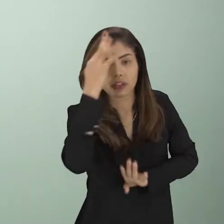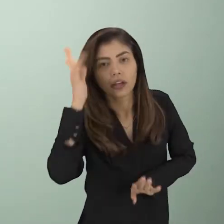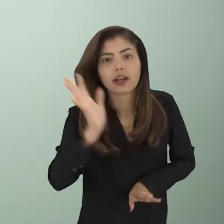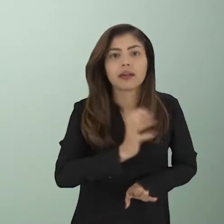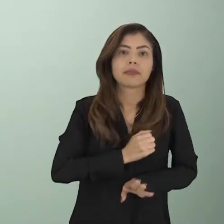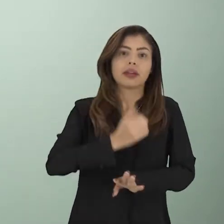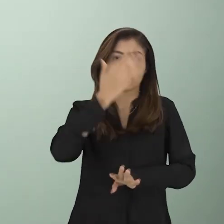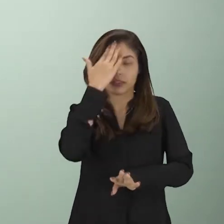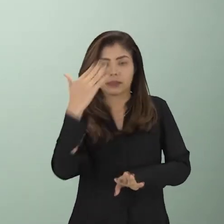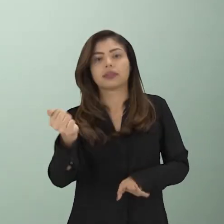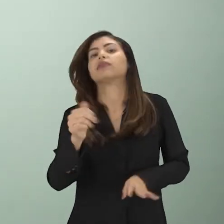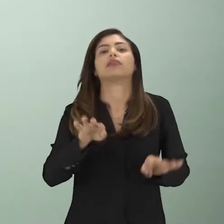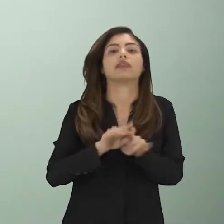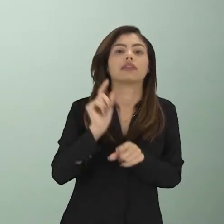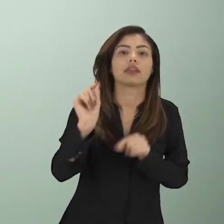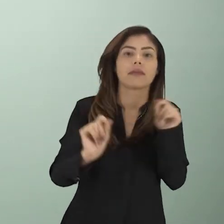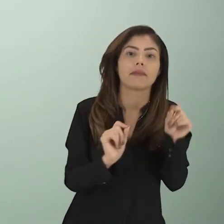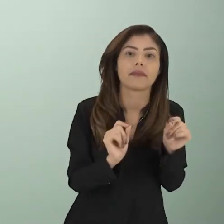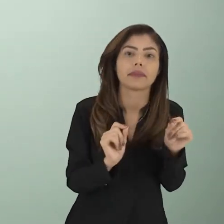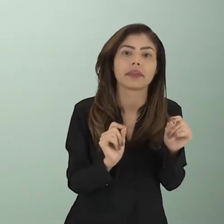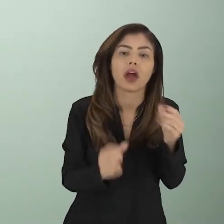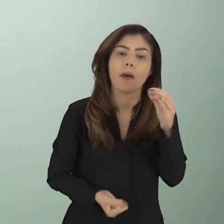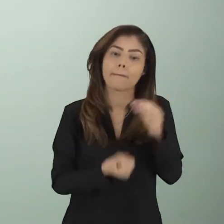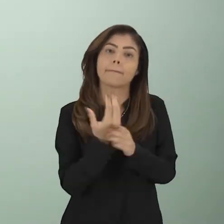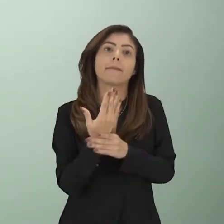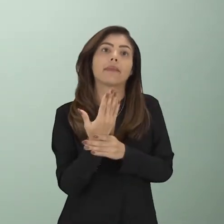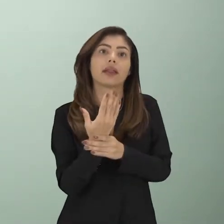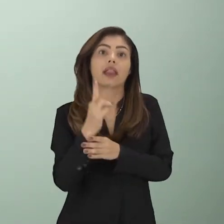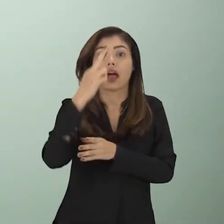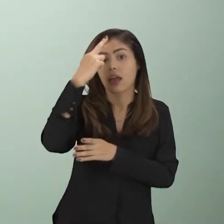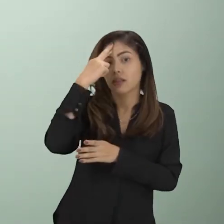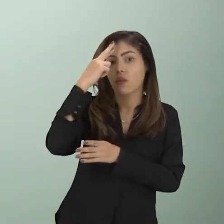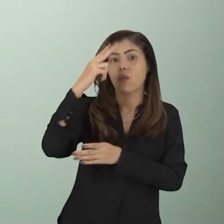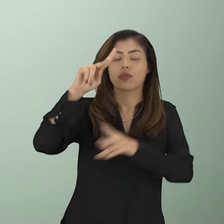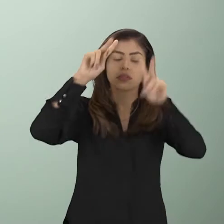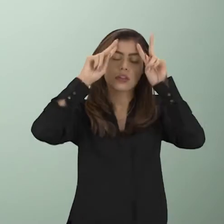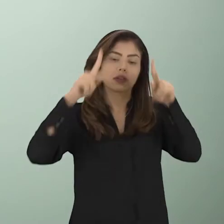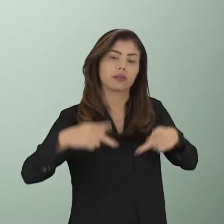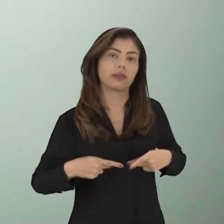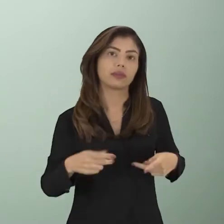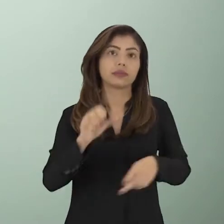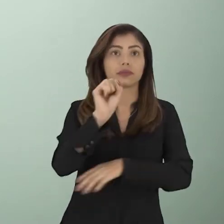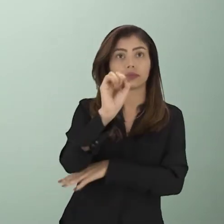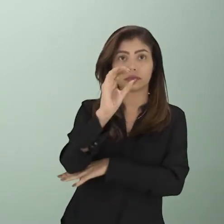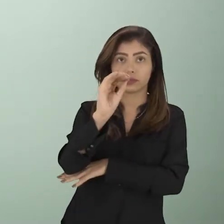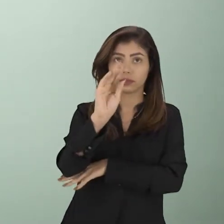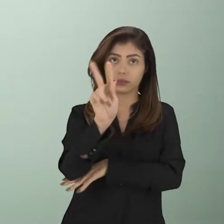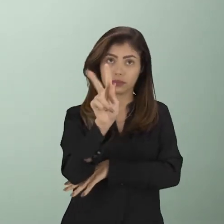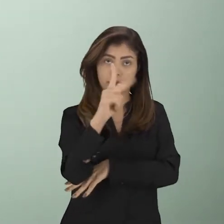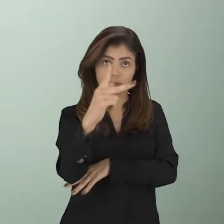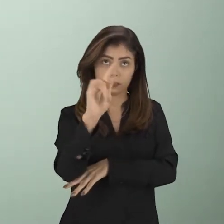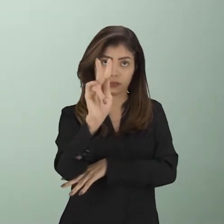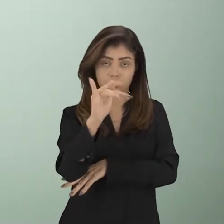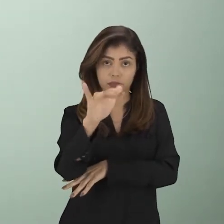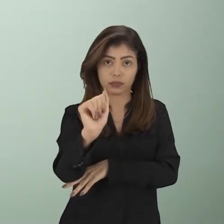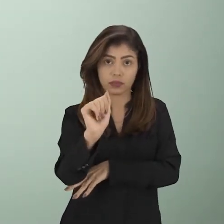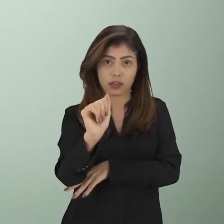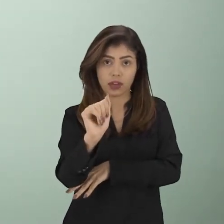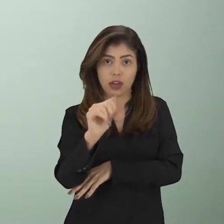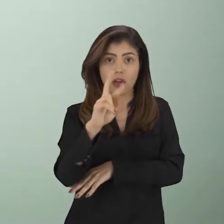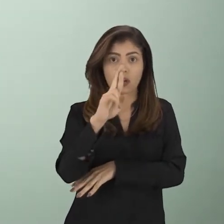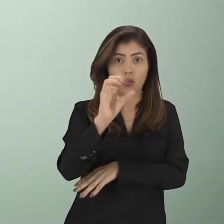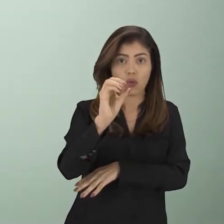amor à sabedoria, mas a sabedoria produzida pela razão humana. Gente, essa é a Sofia. Ela é um